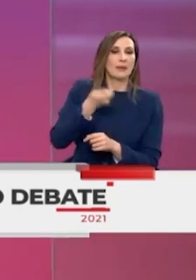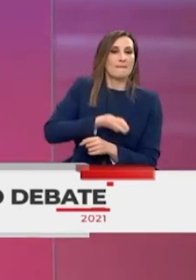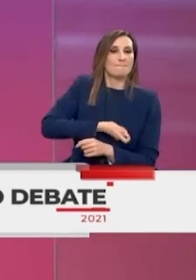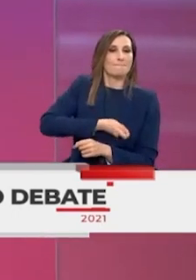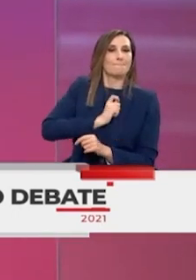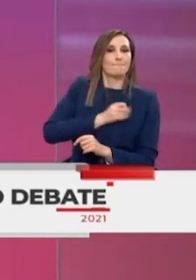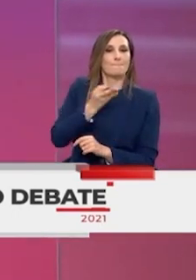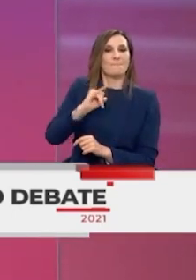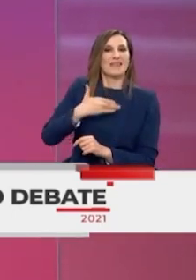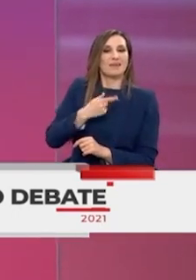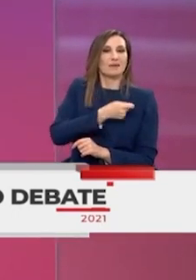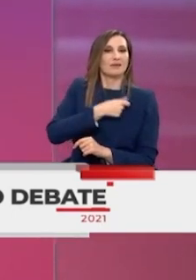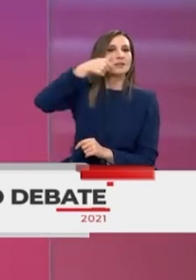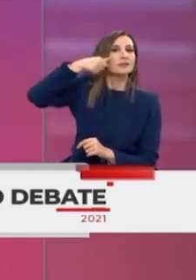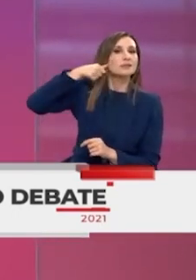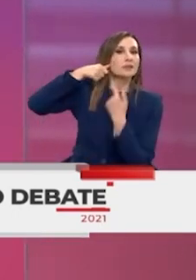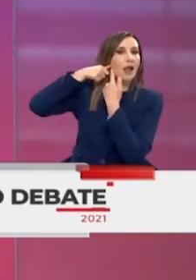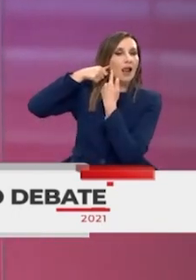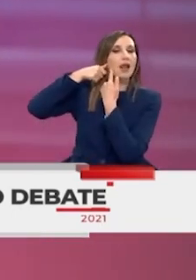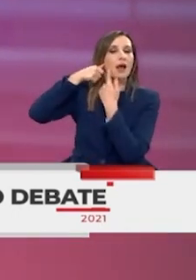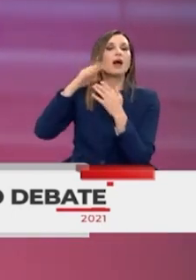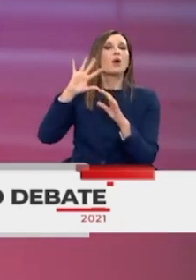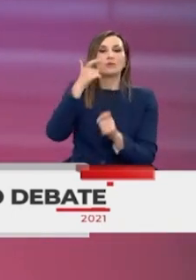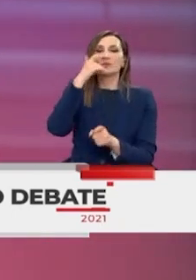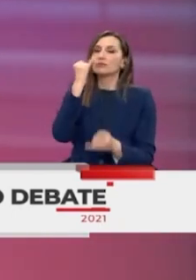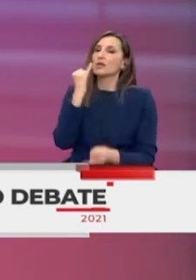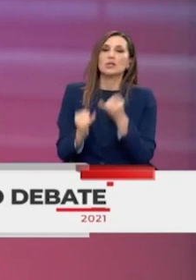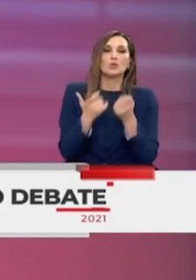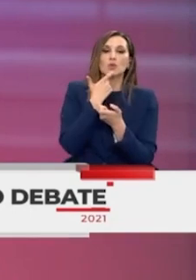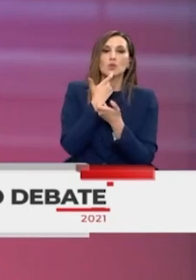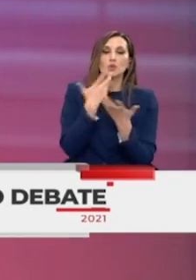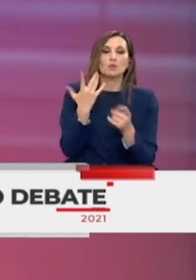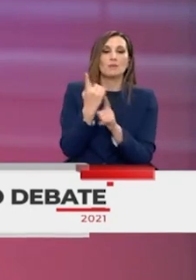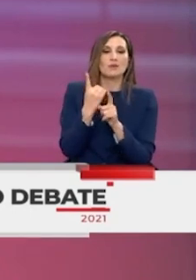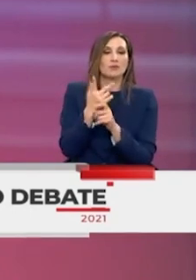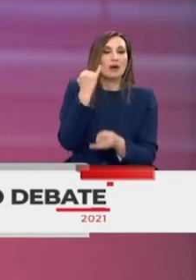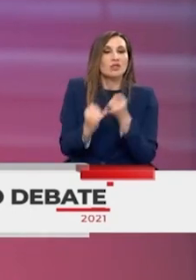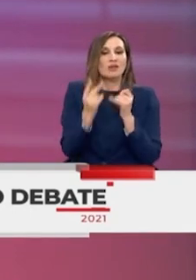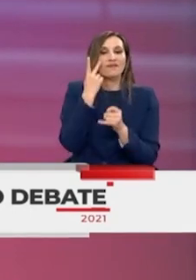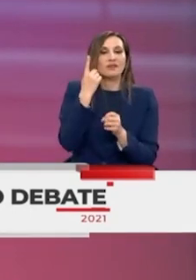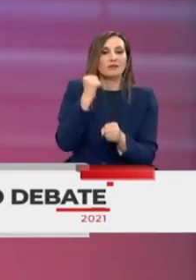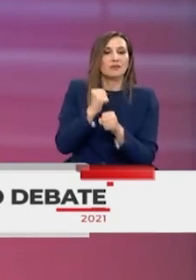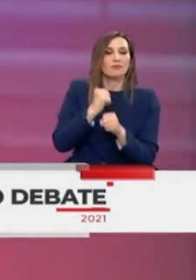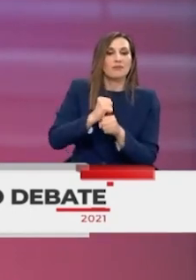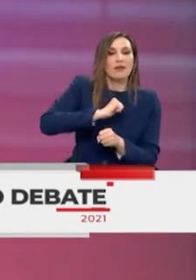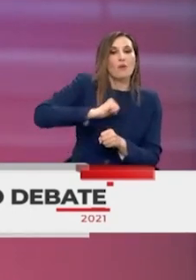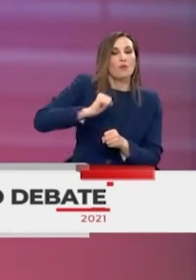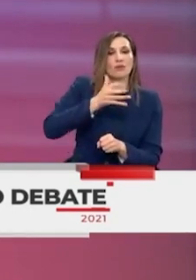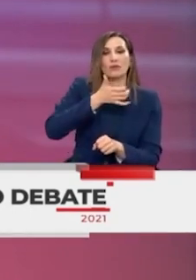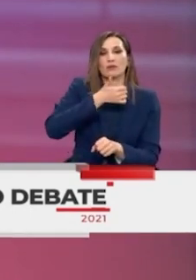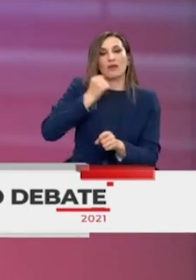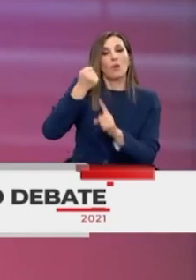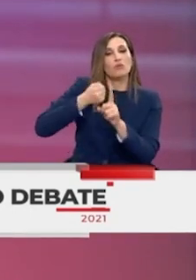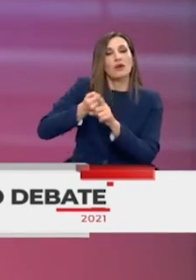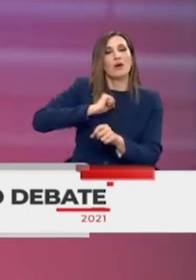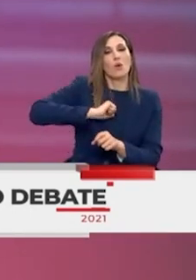cicatriz, no tempo em que, sim, eu e muita gente arriscou tudo, inclusivamente a vida, a trabalhar contra a ditadura, a lutar contra